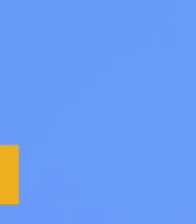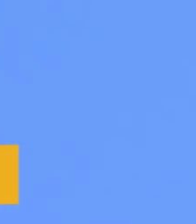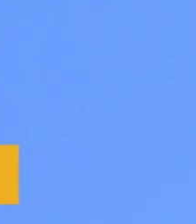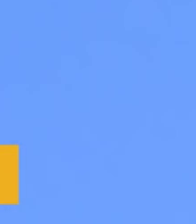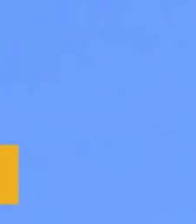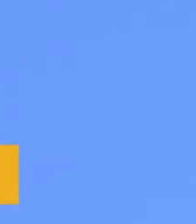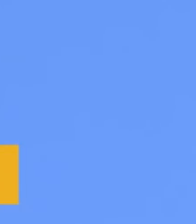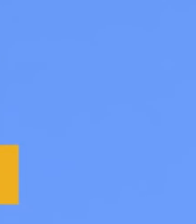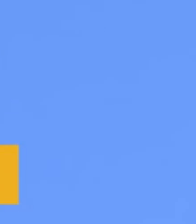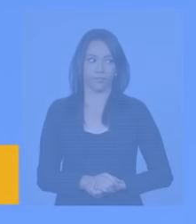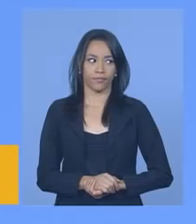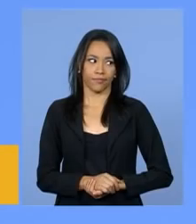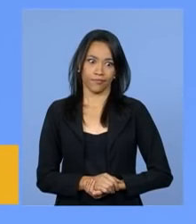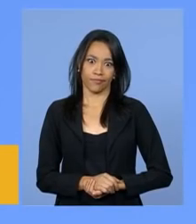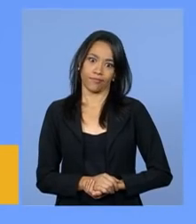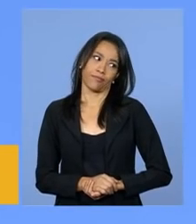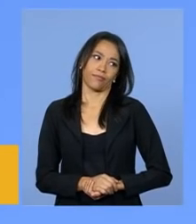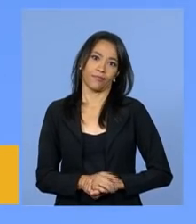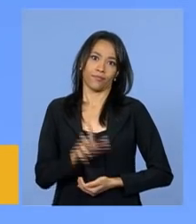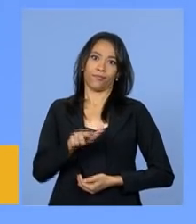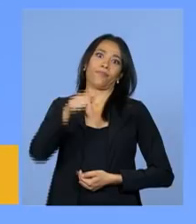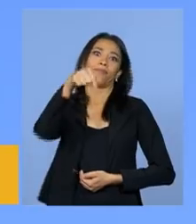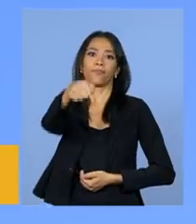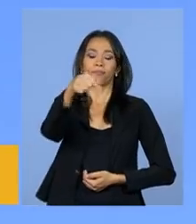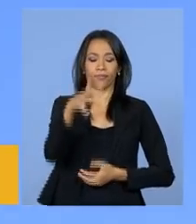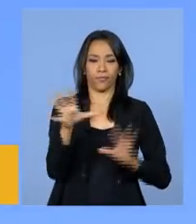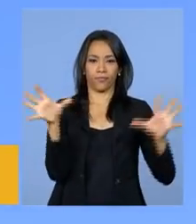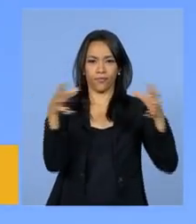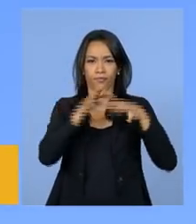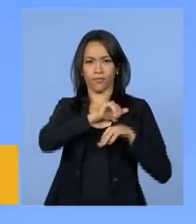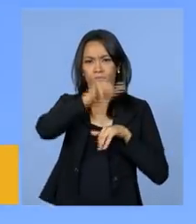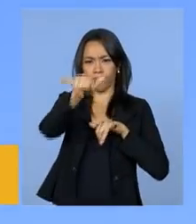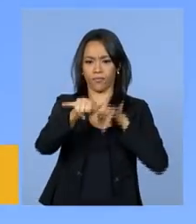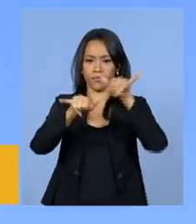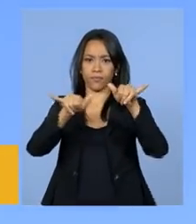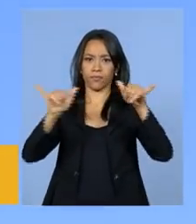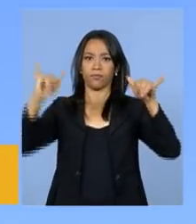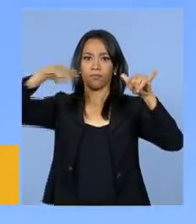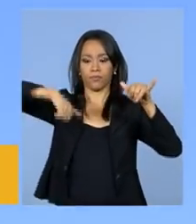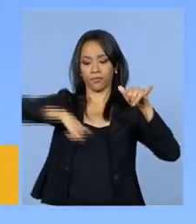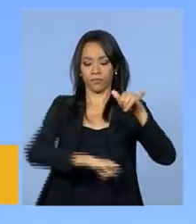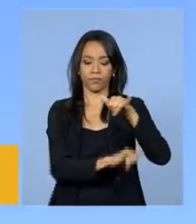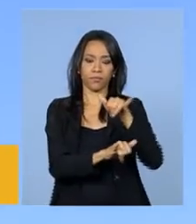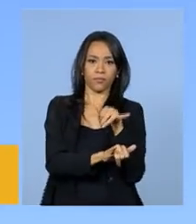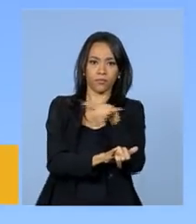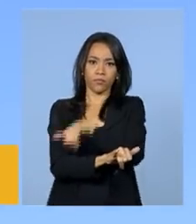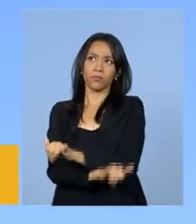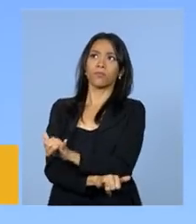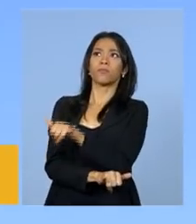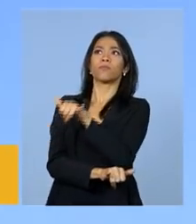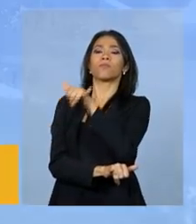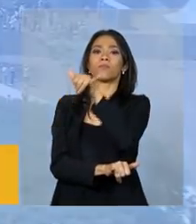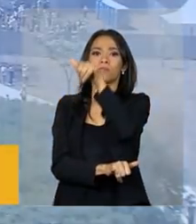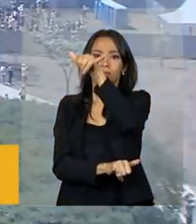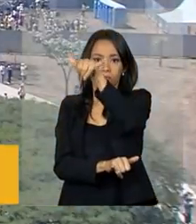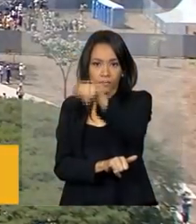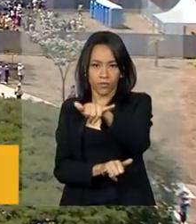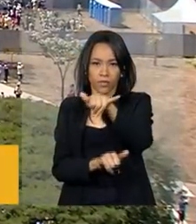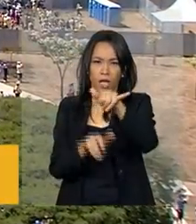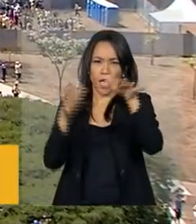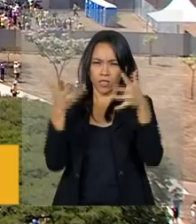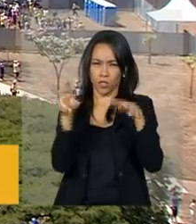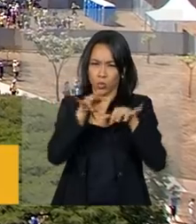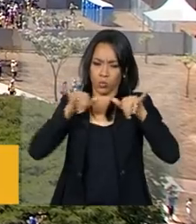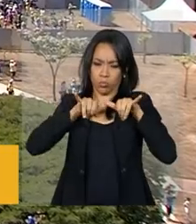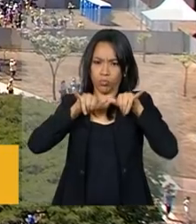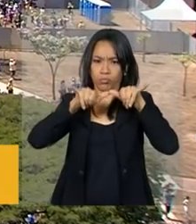são manobras mais agressivas, com projeção para frente, para cima, algumas no perfil vertical,